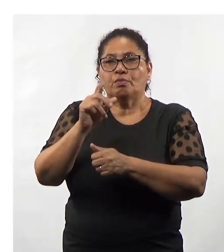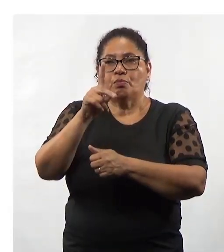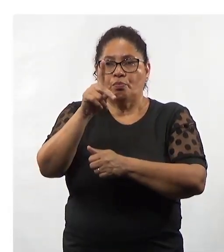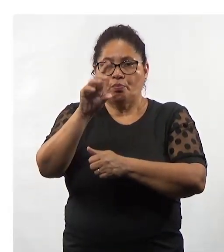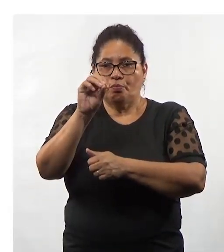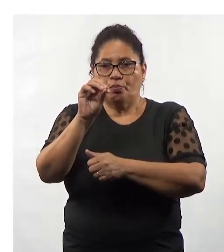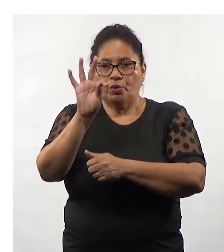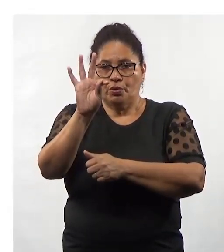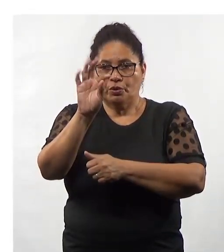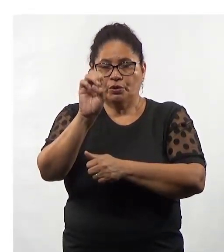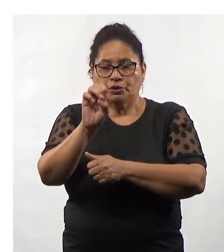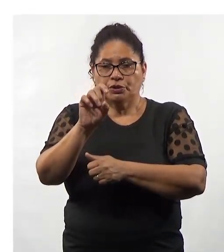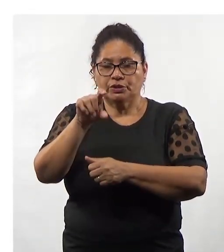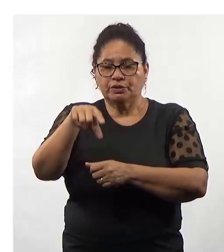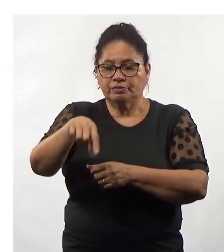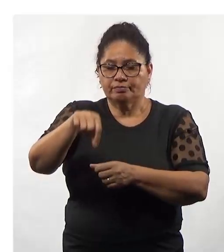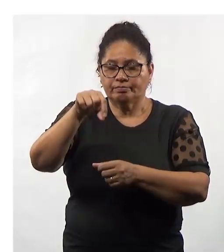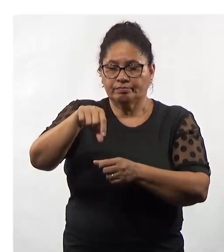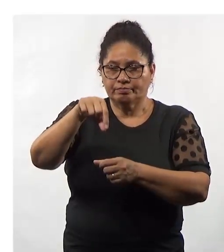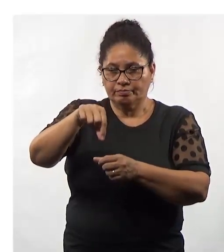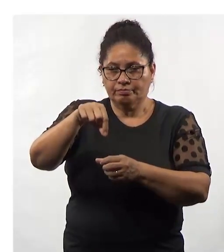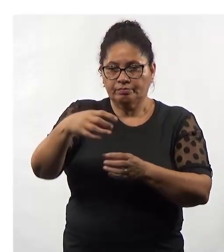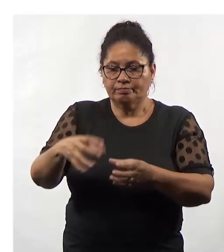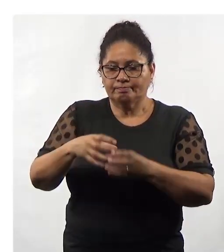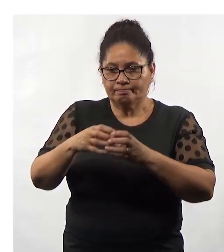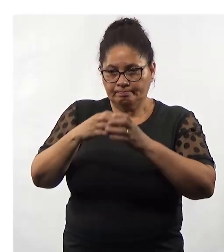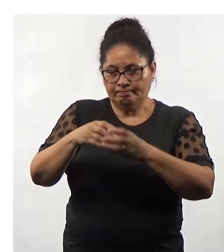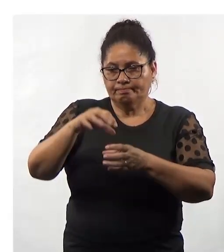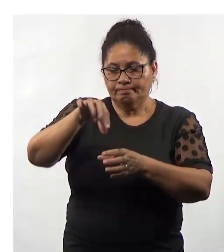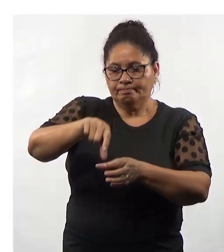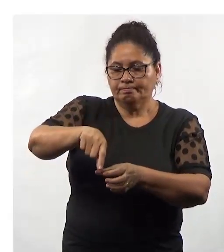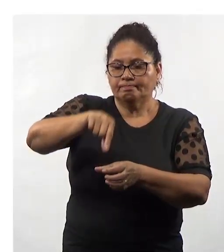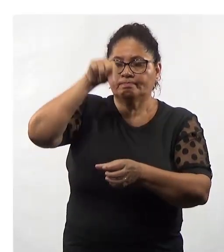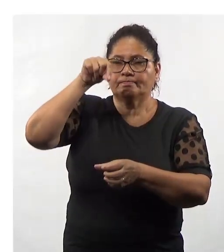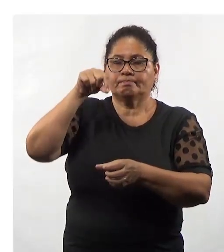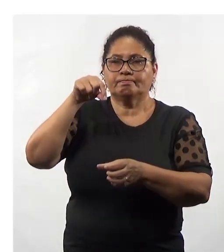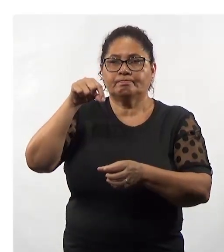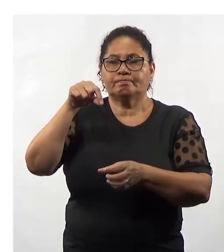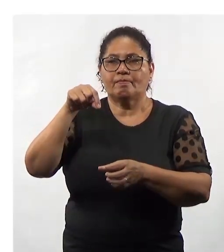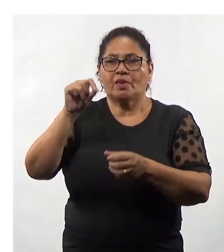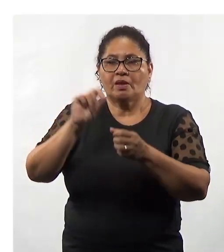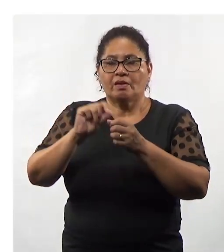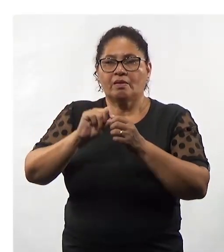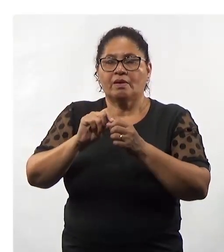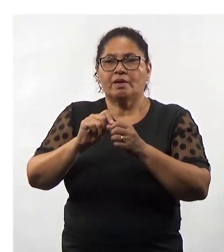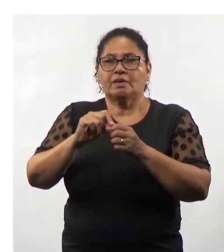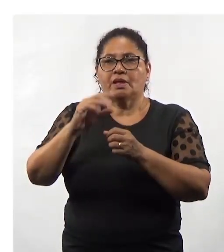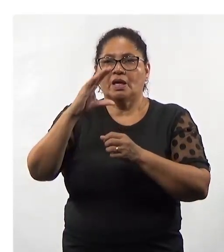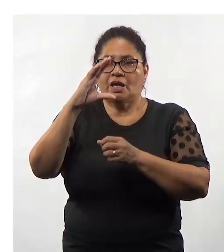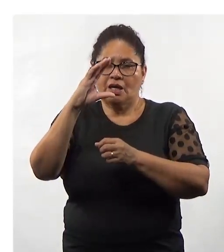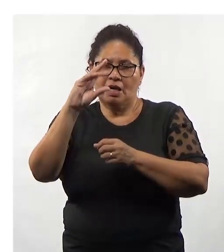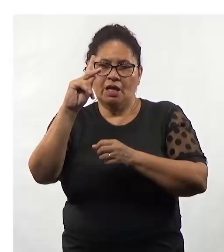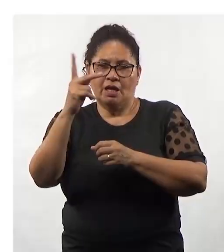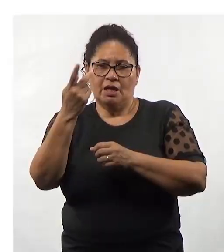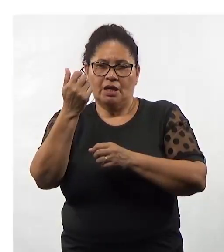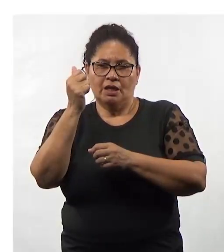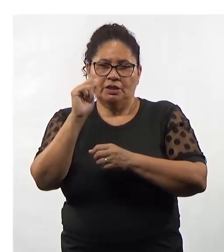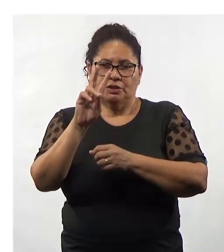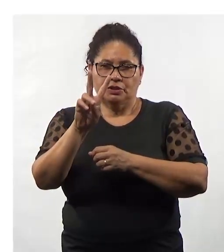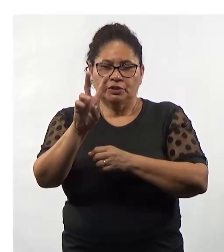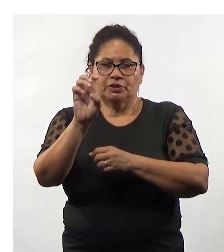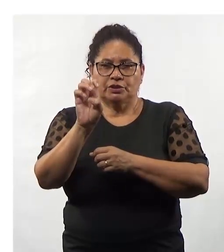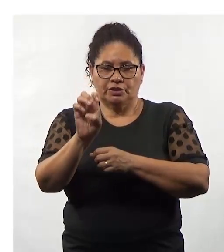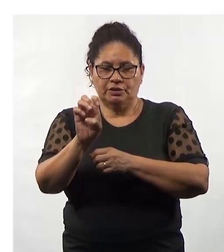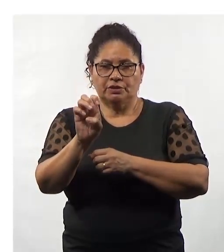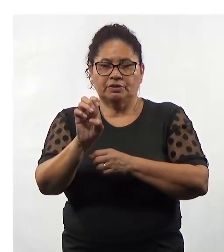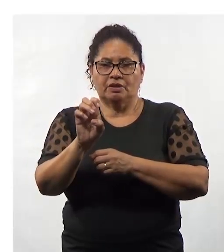aí vai sendo sorteado, né? A partir do momento que eles vão entrando, vai sendo feito as chaves. É mais ou menos como se fosse isso.